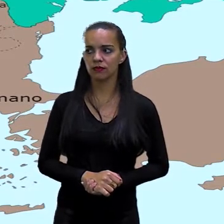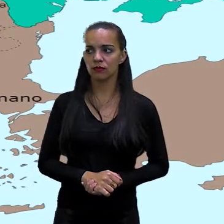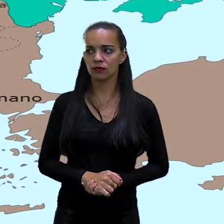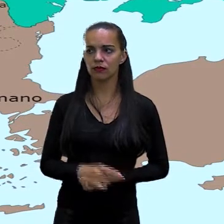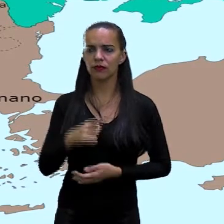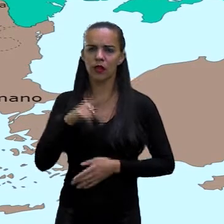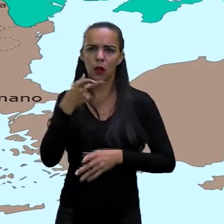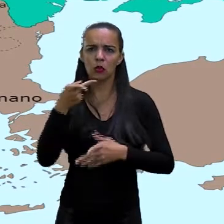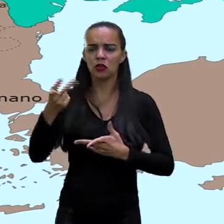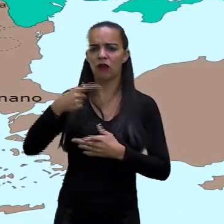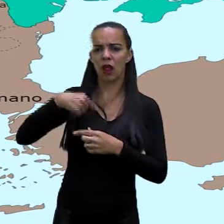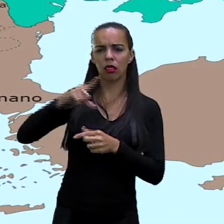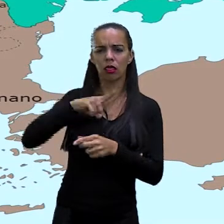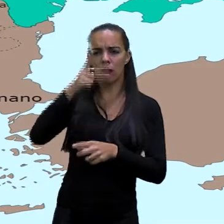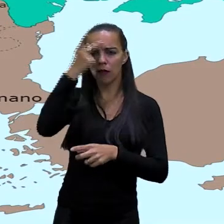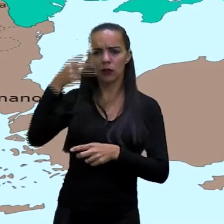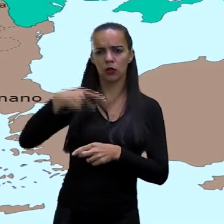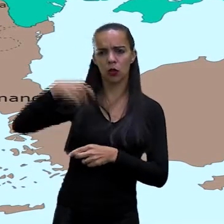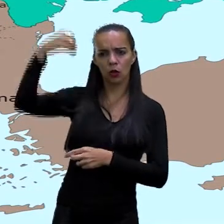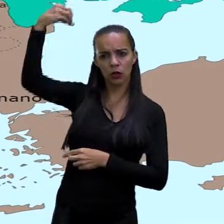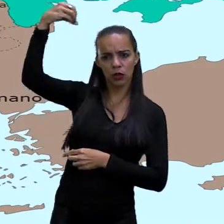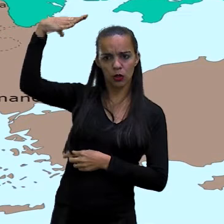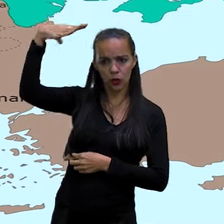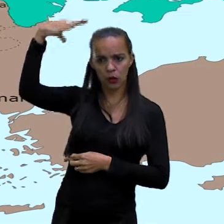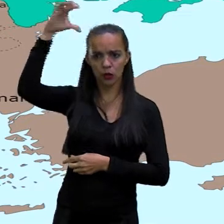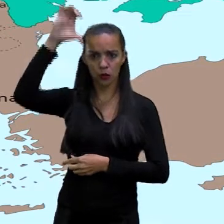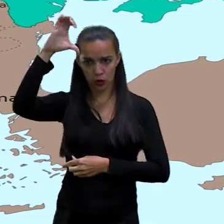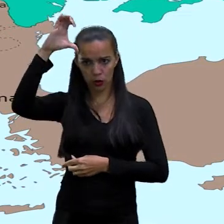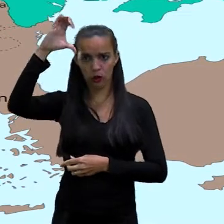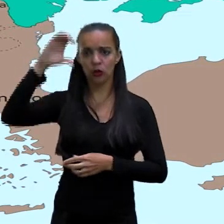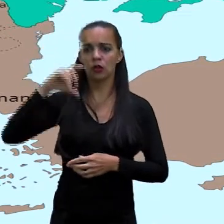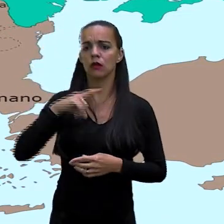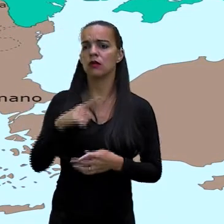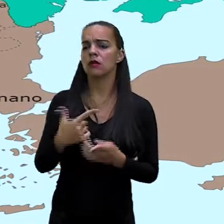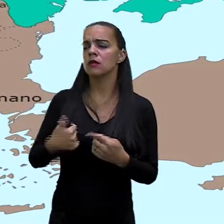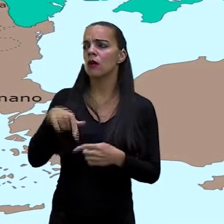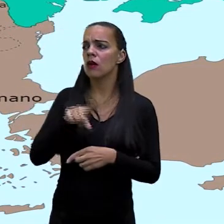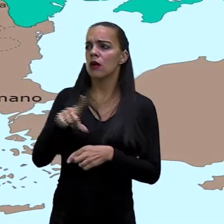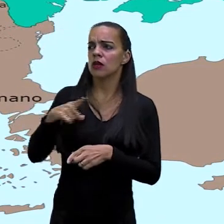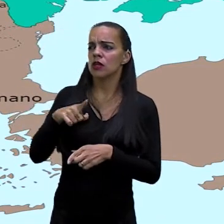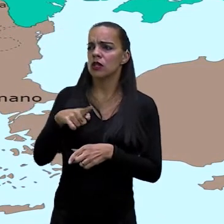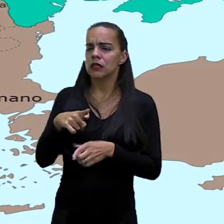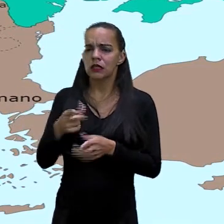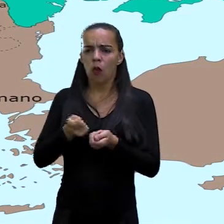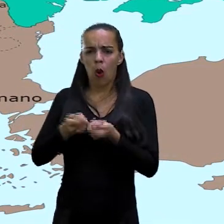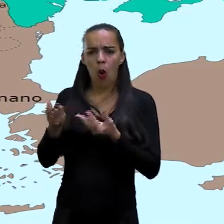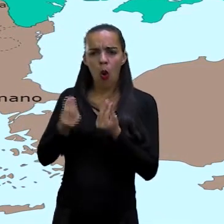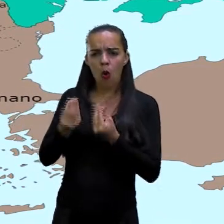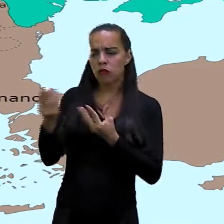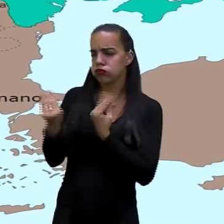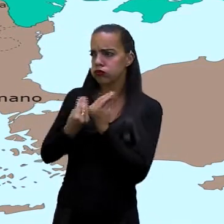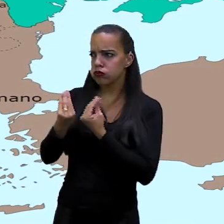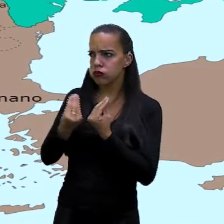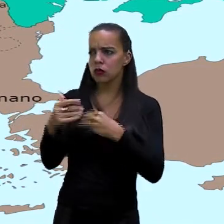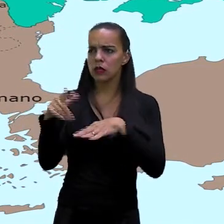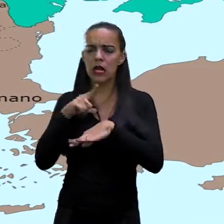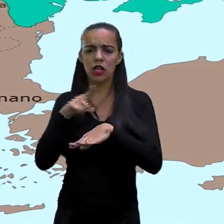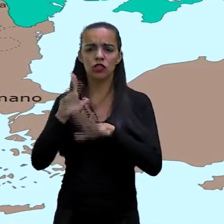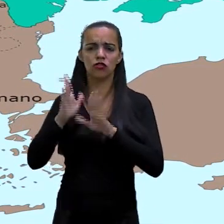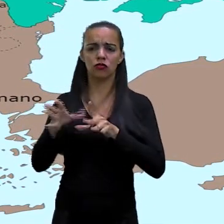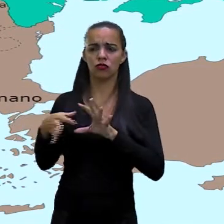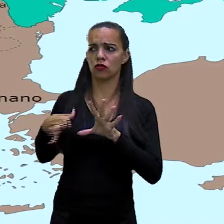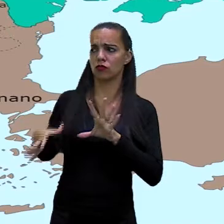os iluministas, né? Acabaram lá com a corte